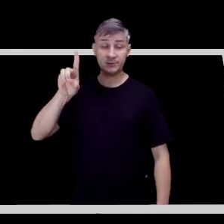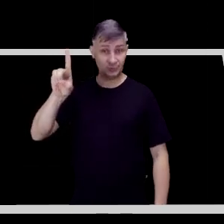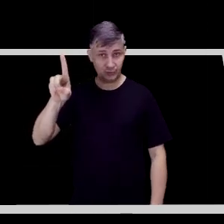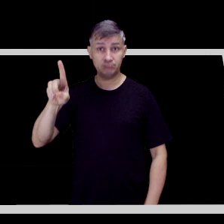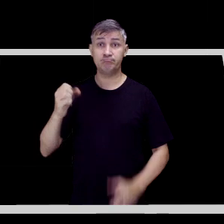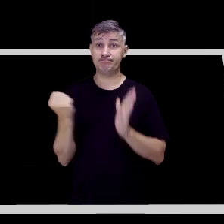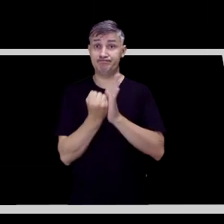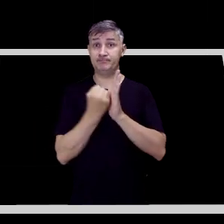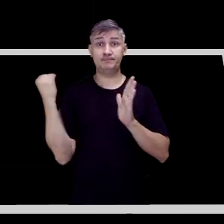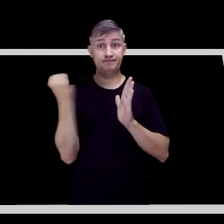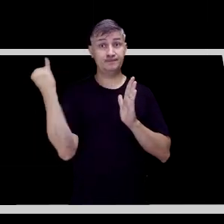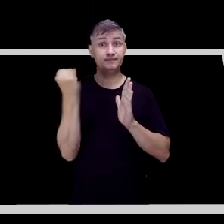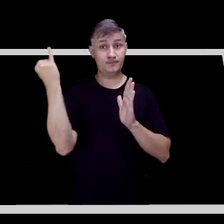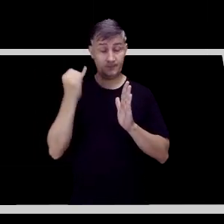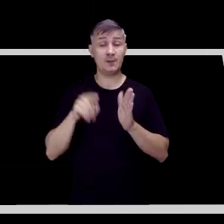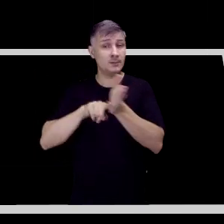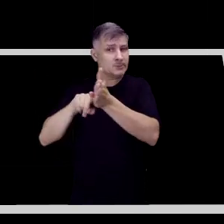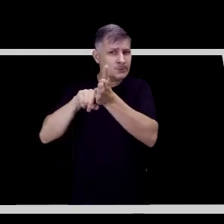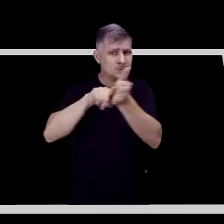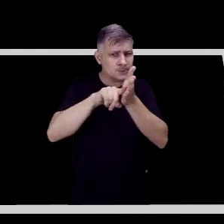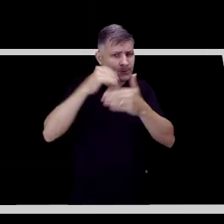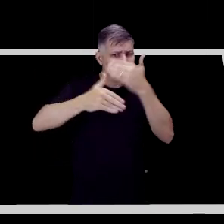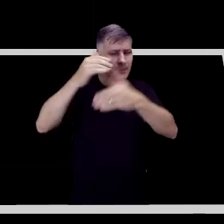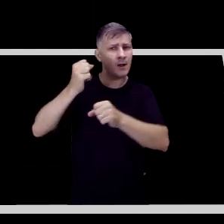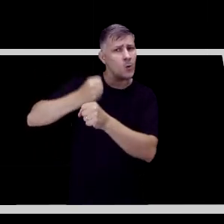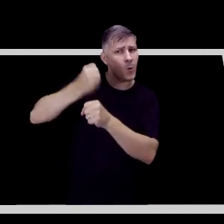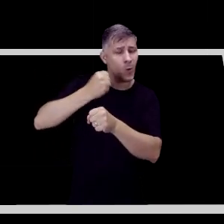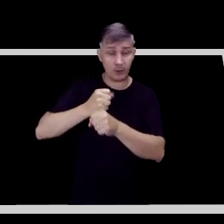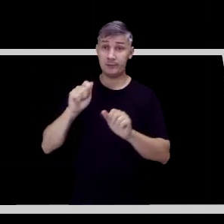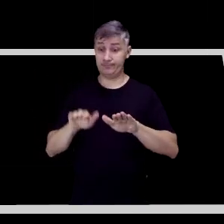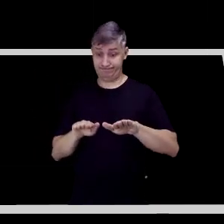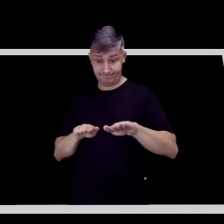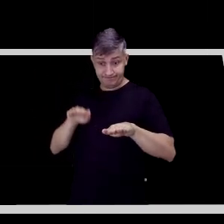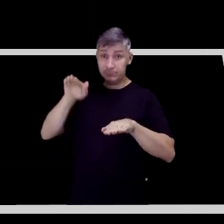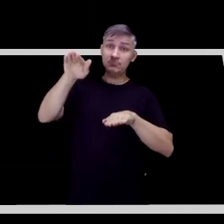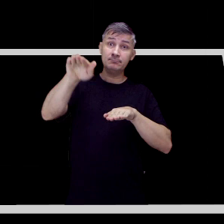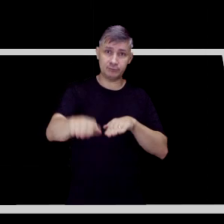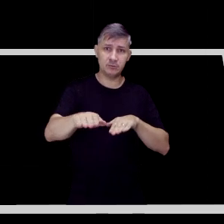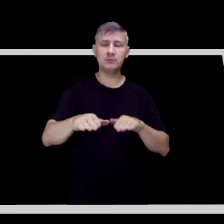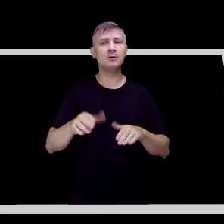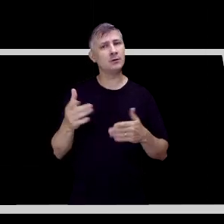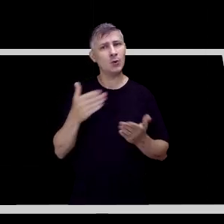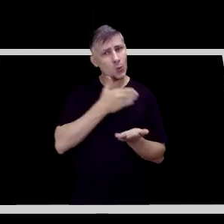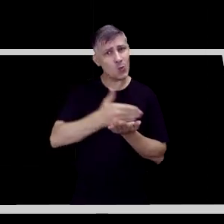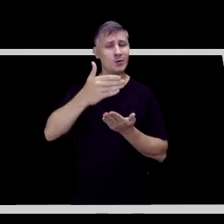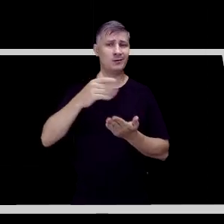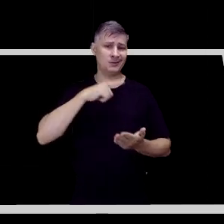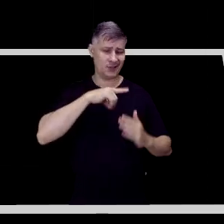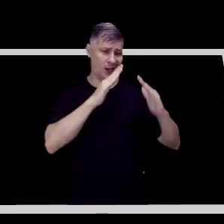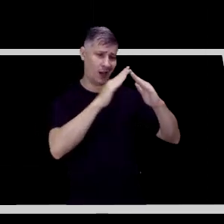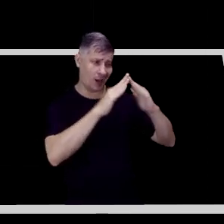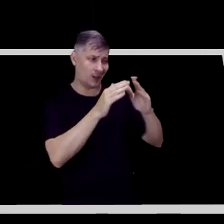e foi um marco importante assim nessas investigações em pré-fabricação, porque a gente dá um pulo de escala aqui, né? A gente